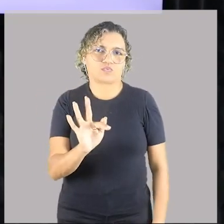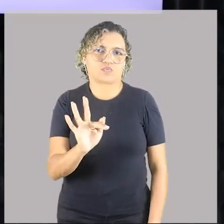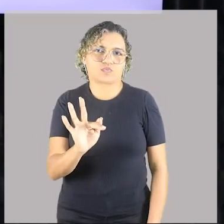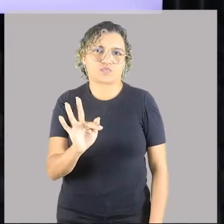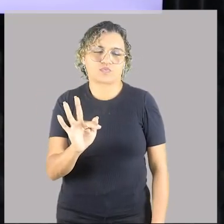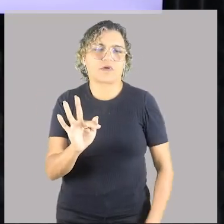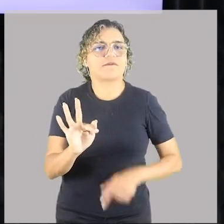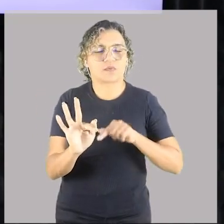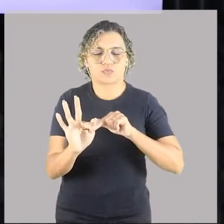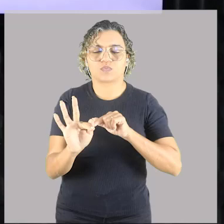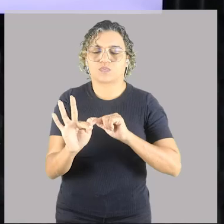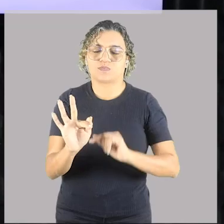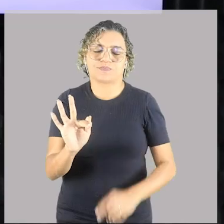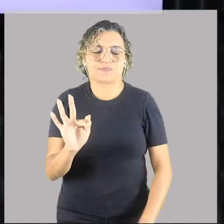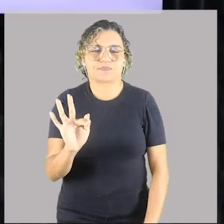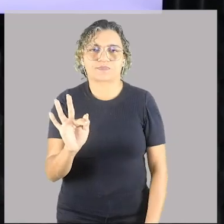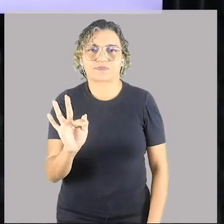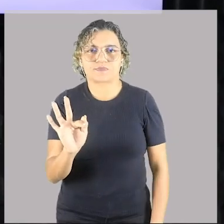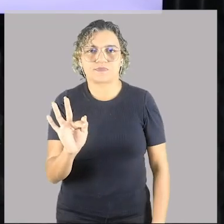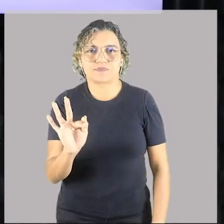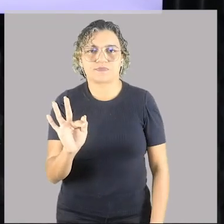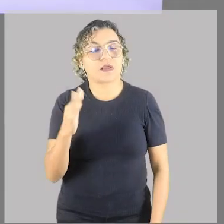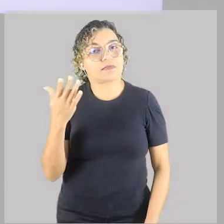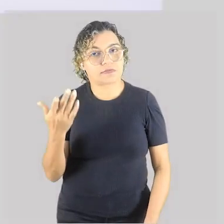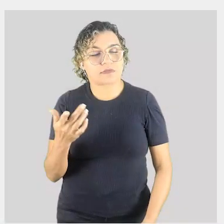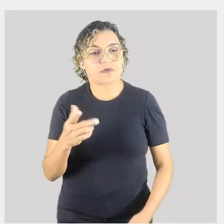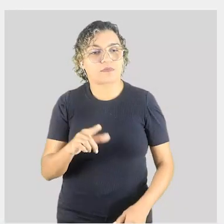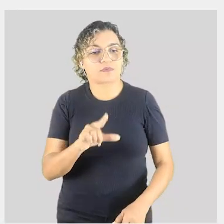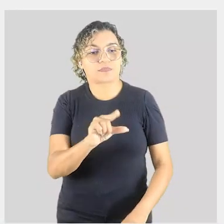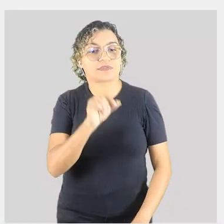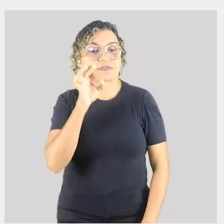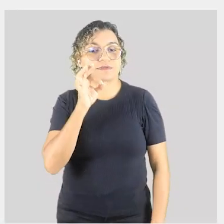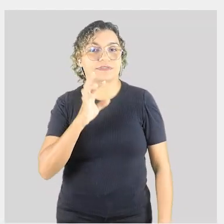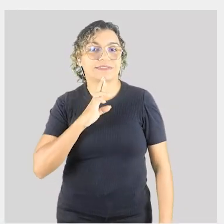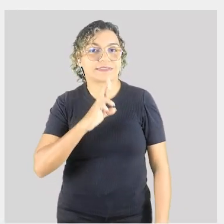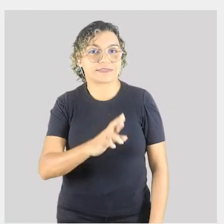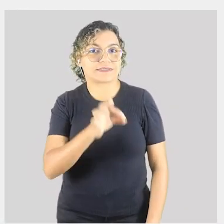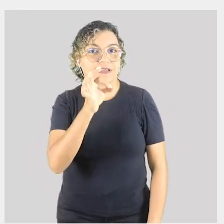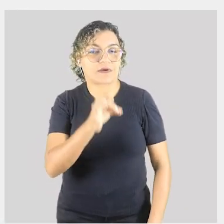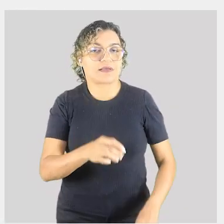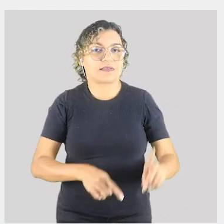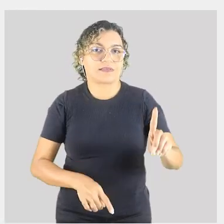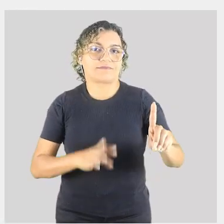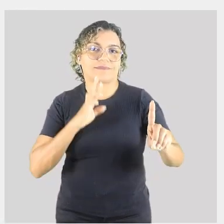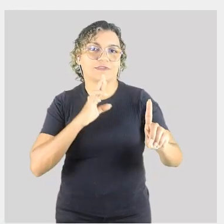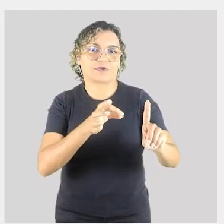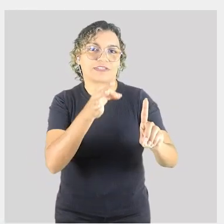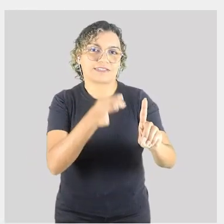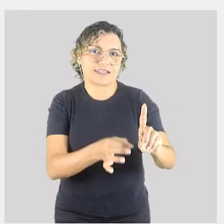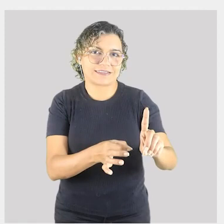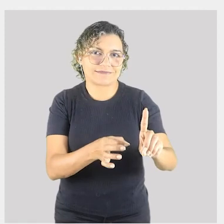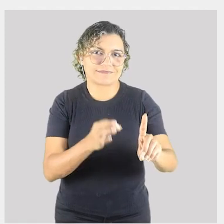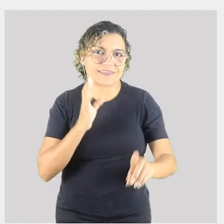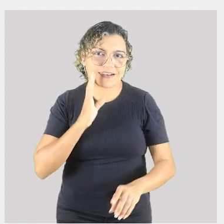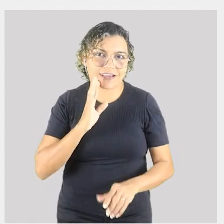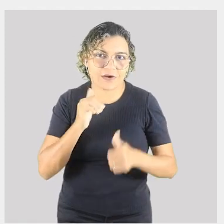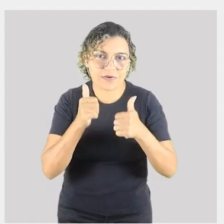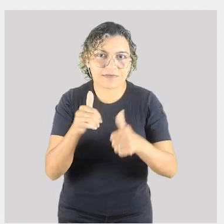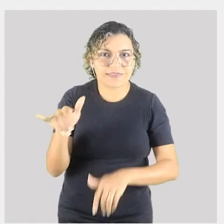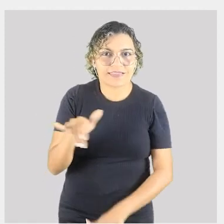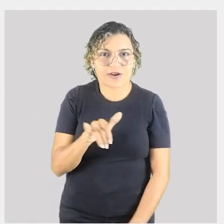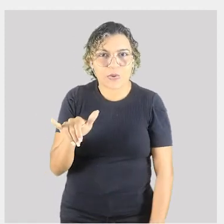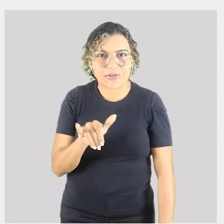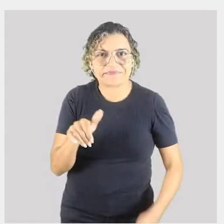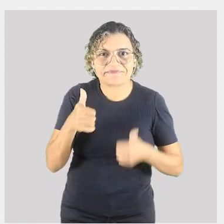já é falso, já é falso, já é falso. Então a opção correta qual é? Letra D. Beleza, galerinha?